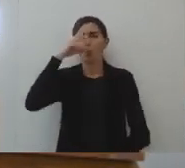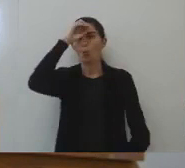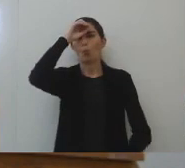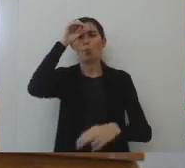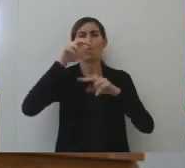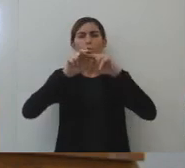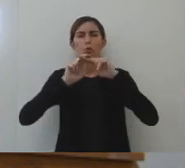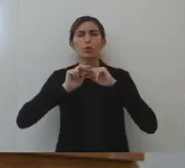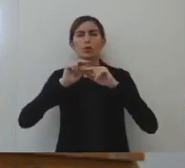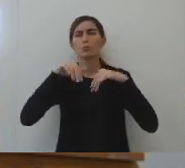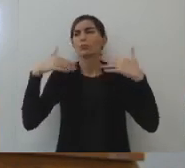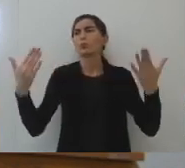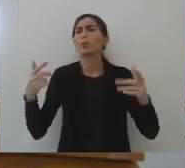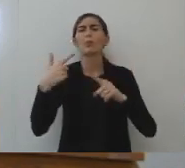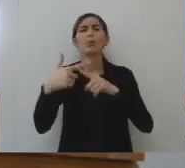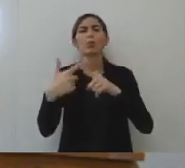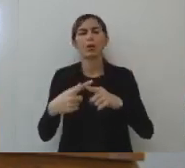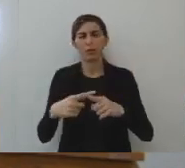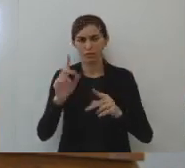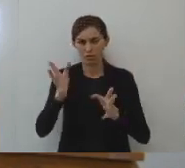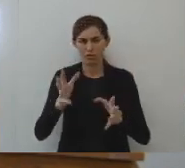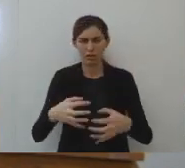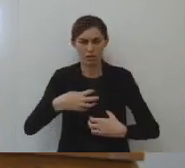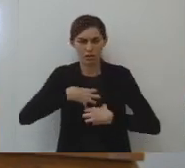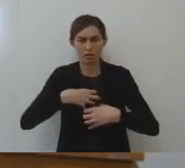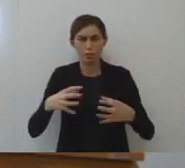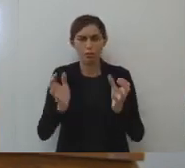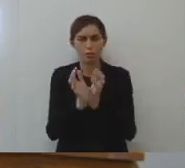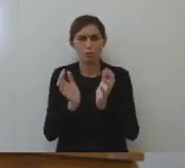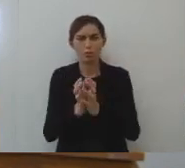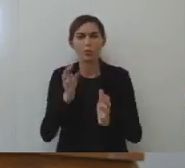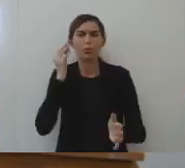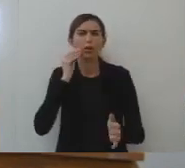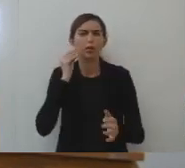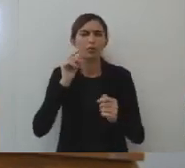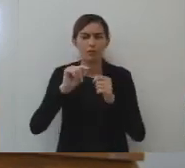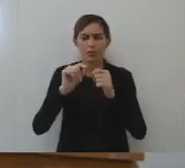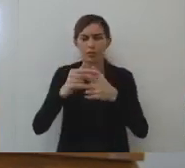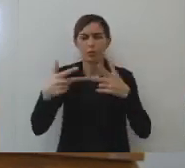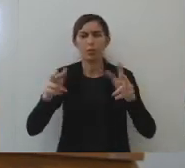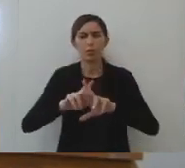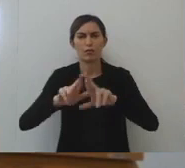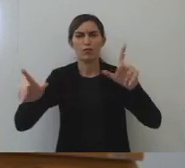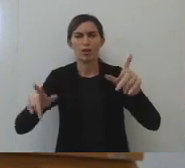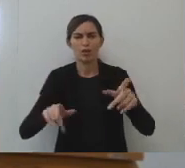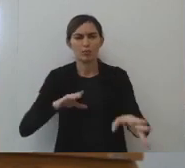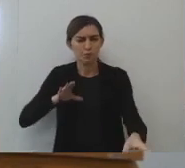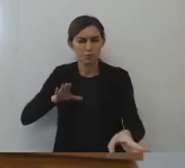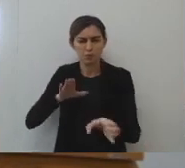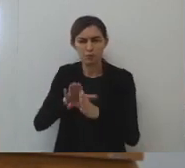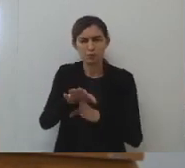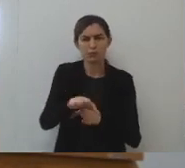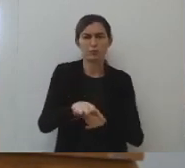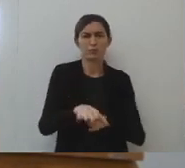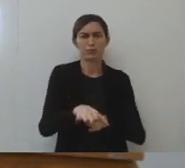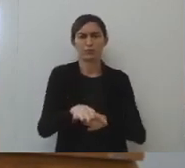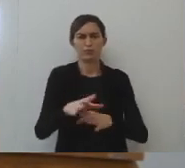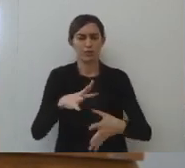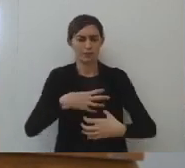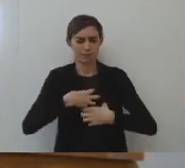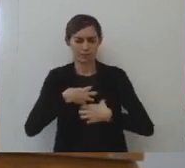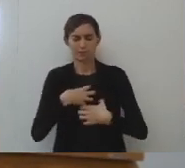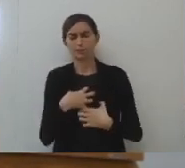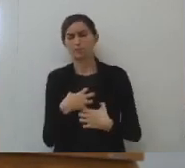motivo? Você já se sentiu repreendido pelo seu grupo quando você tentou fazer algo diferente? Você já se sentiu